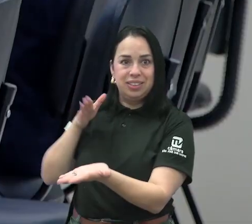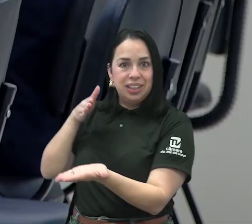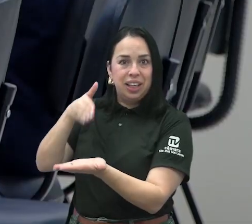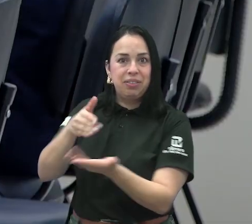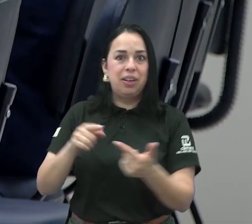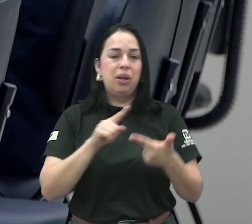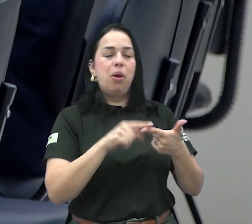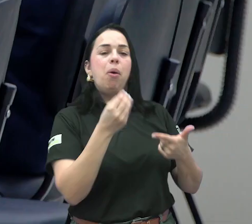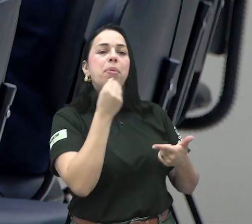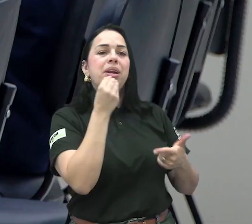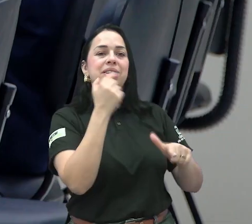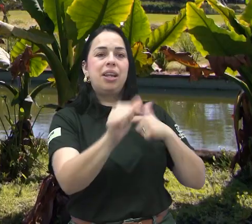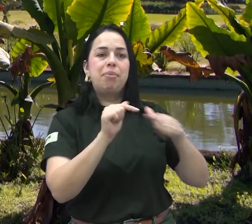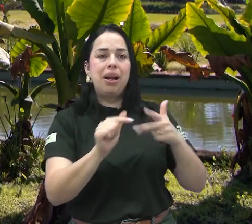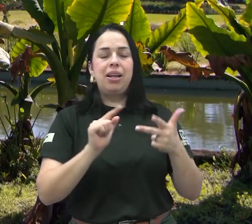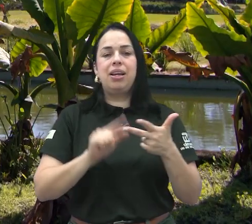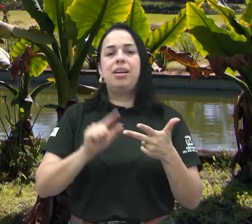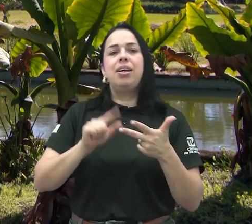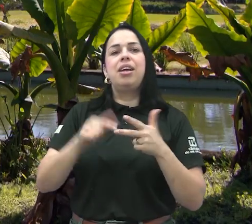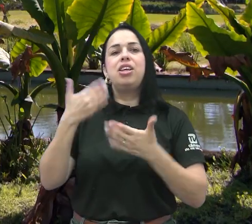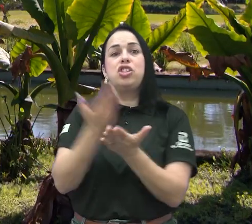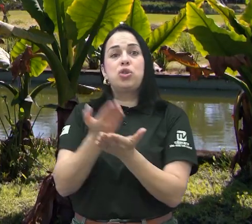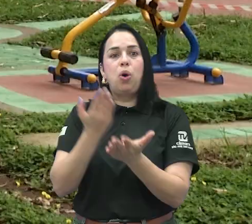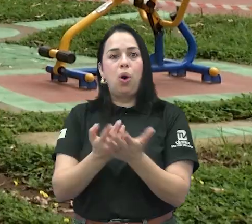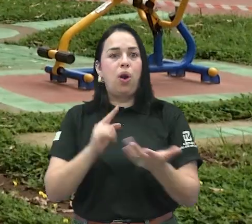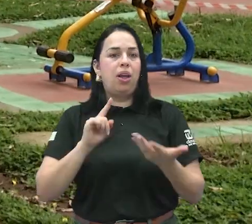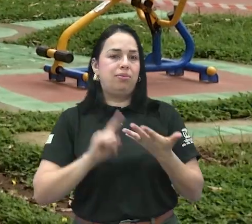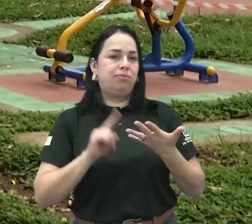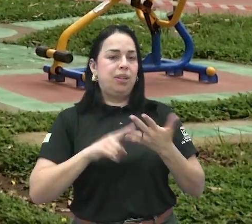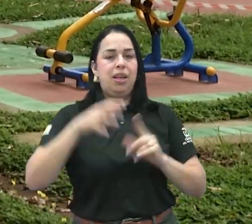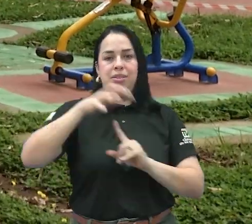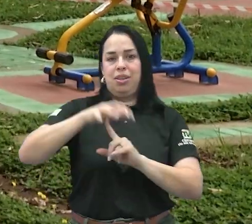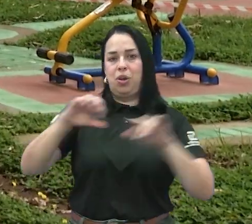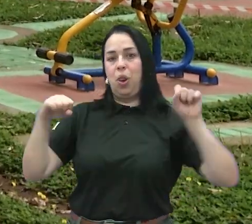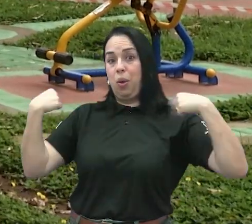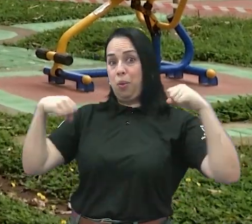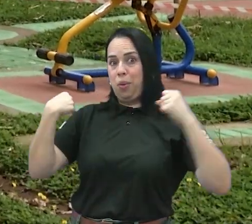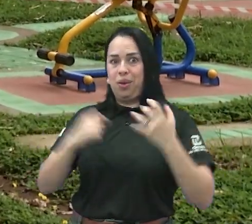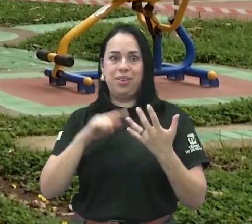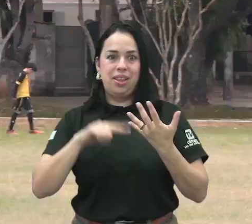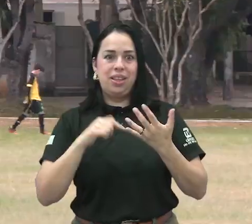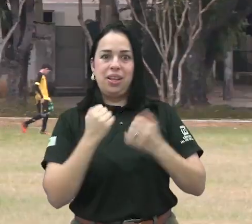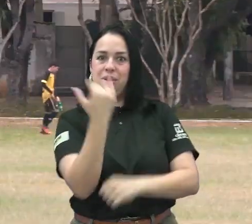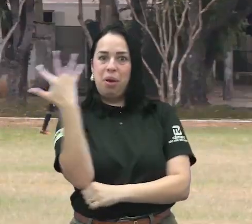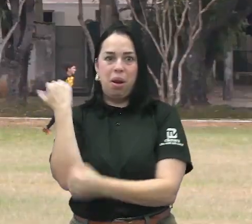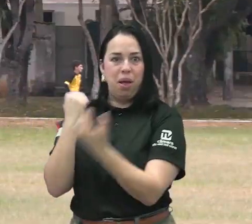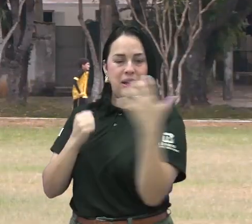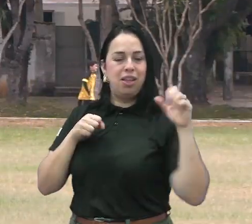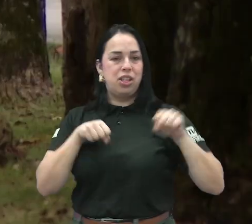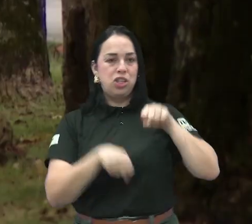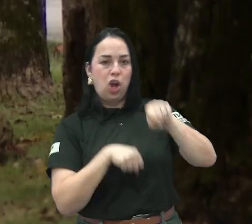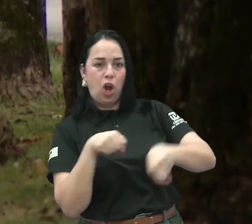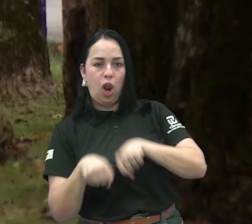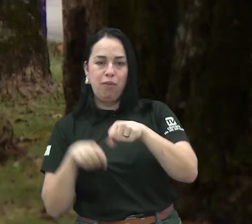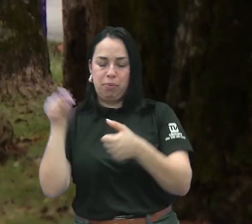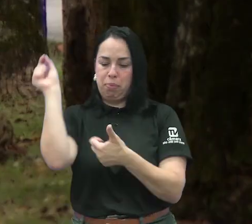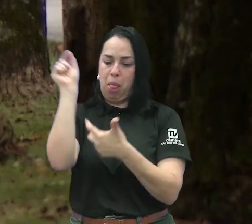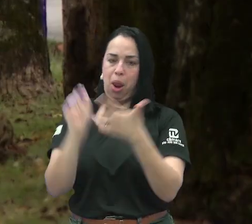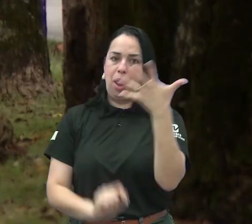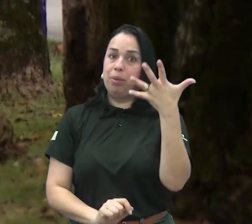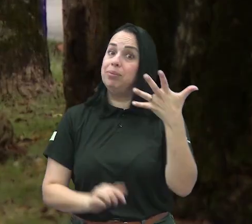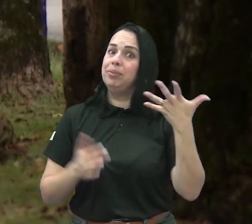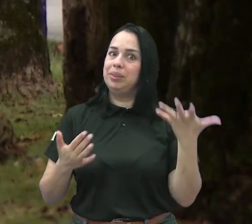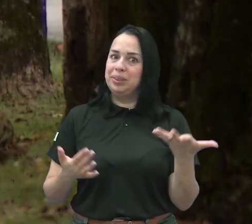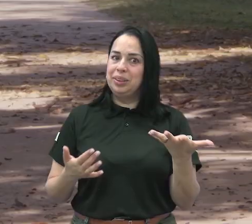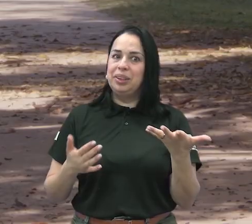e oportunidades de emprego. Também existem parques, praças com academia ao ar livre, áreas verdes, ciclovias